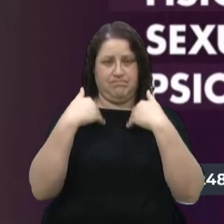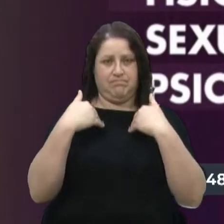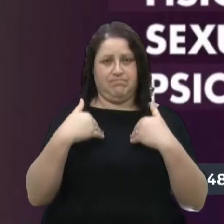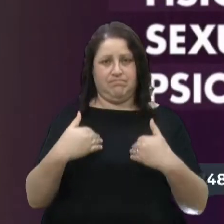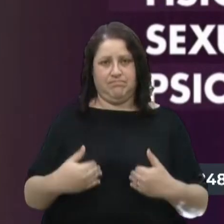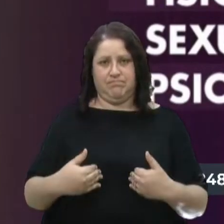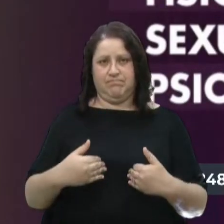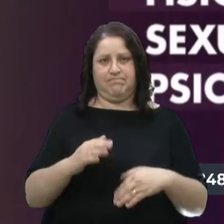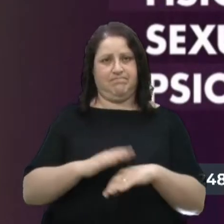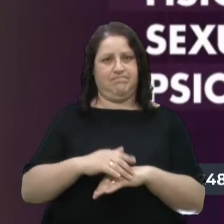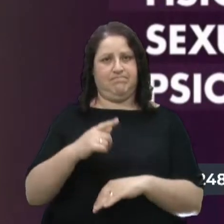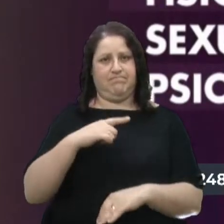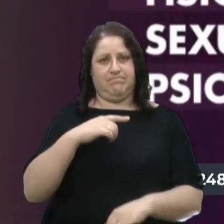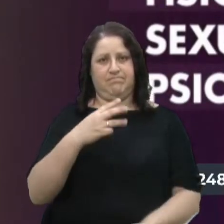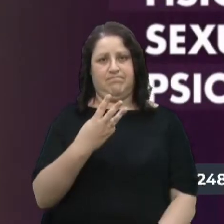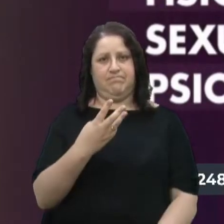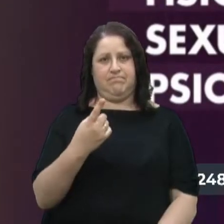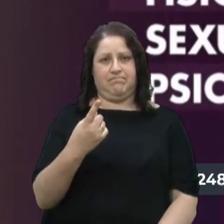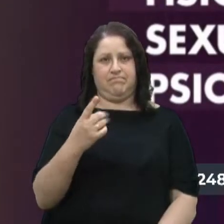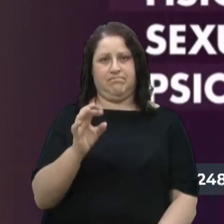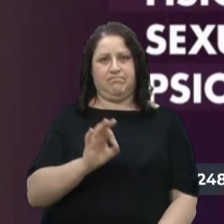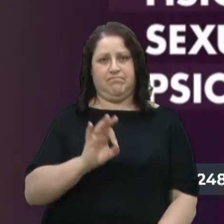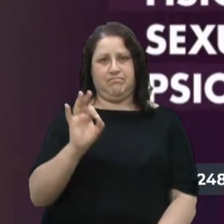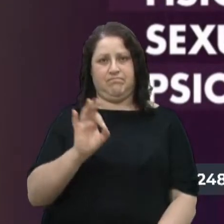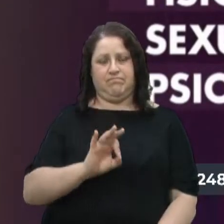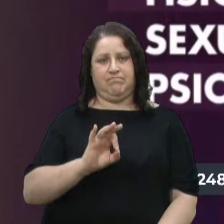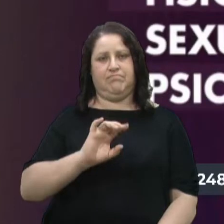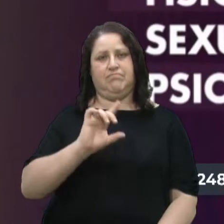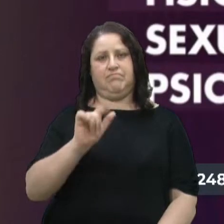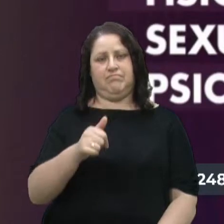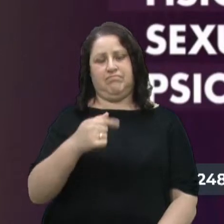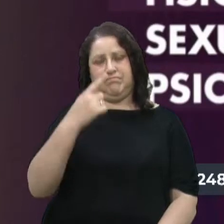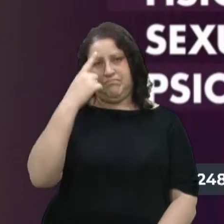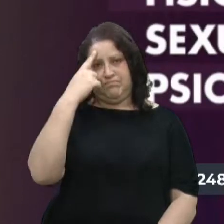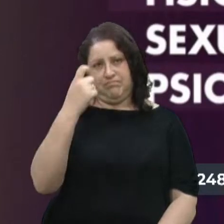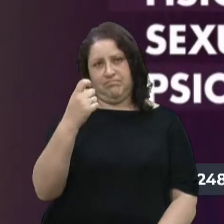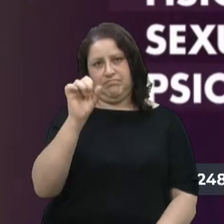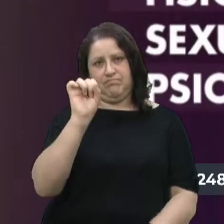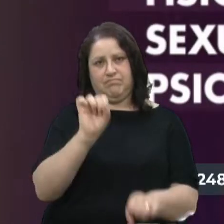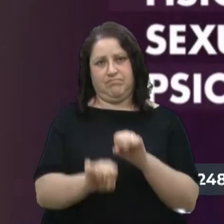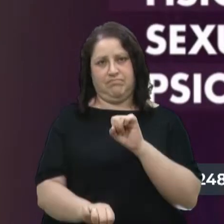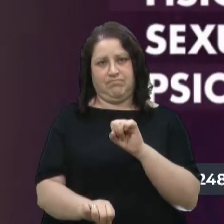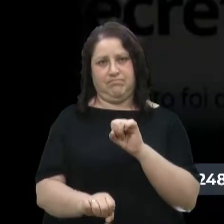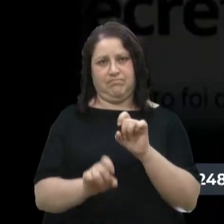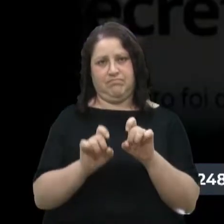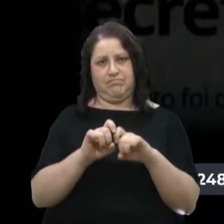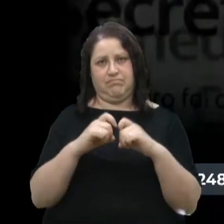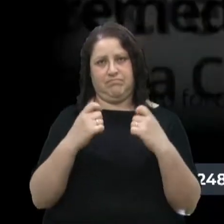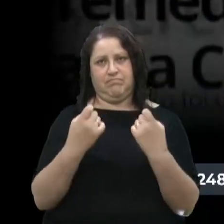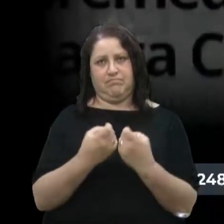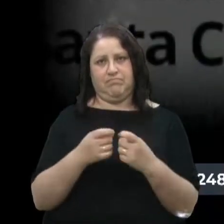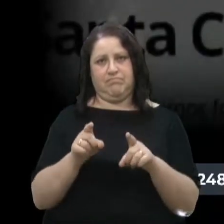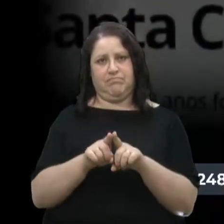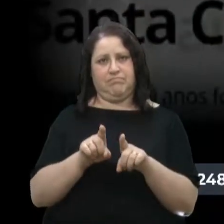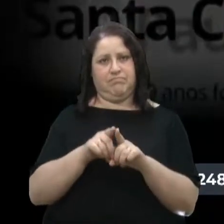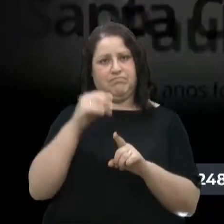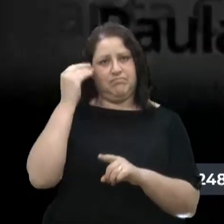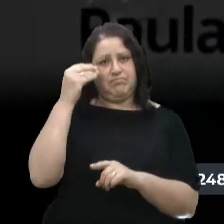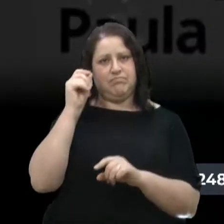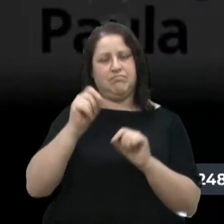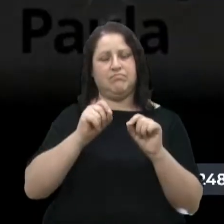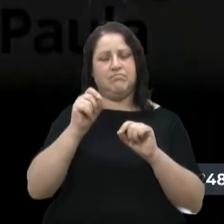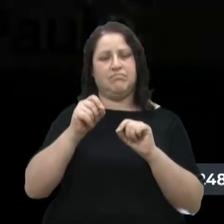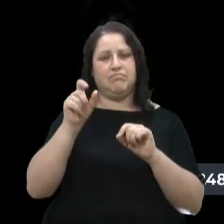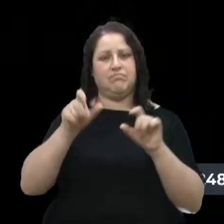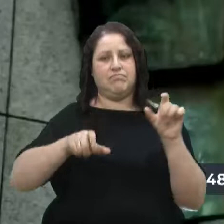com 31% dos atendimentos, seguida da violência sexual e da psicológica. Mas quem são as vítimas